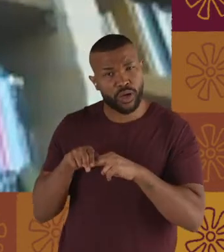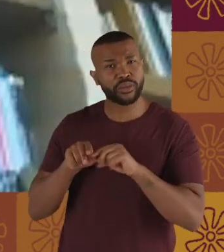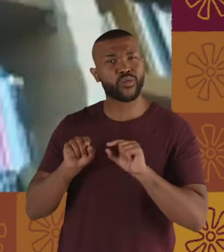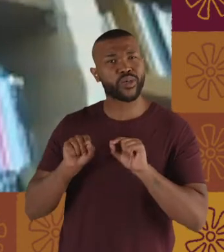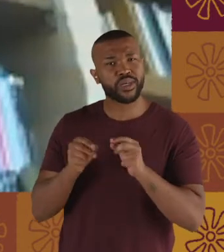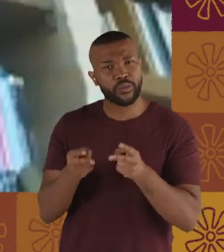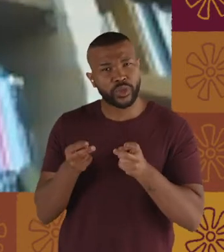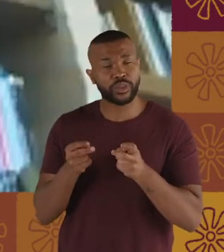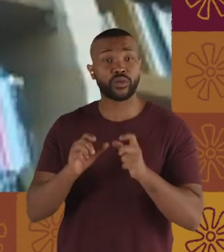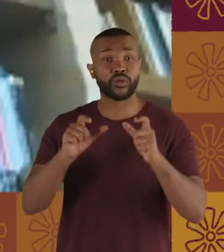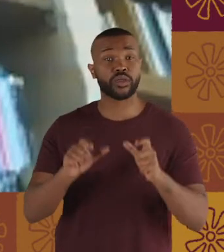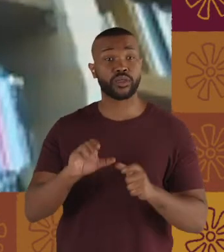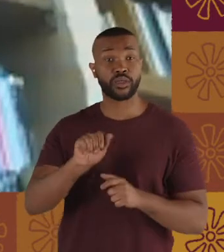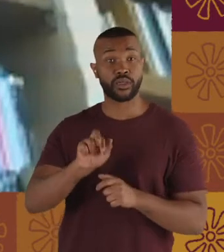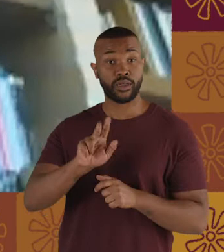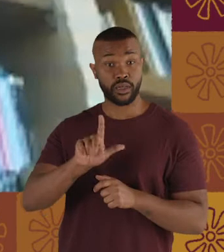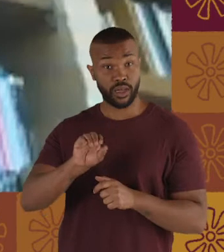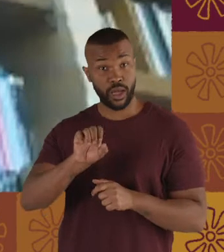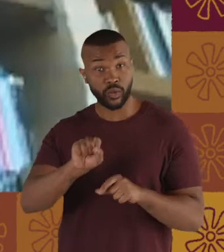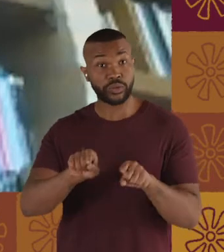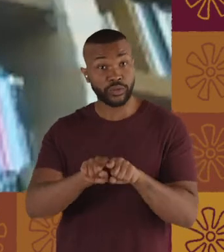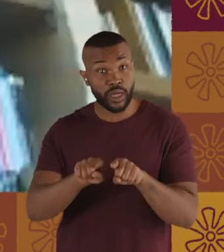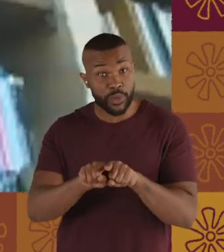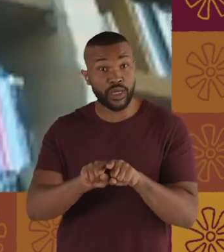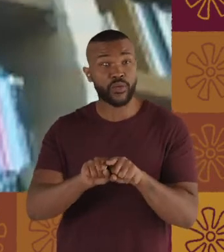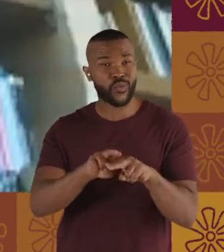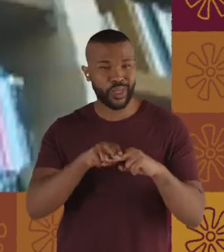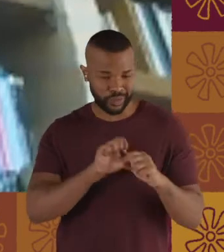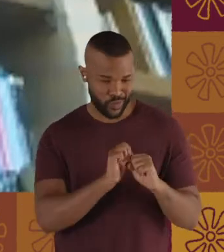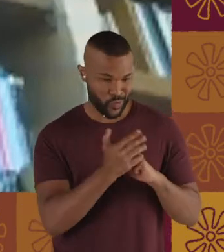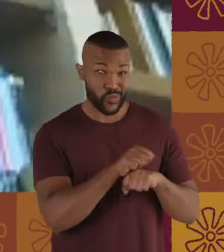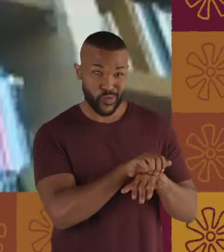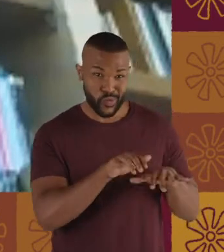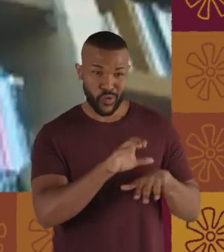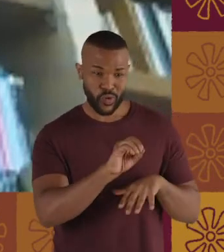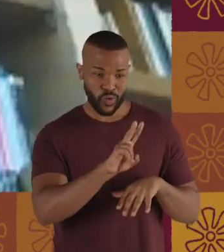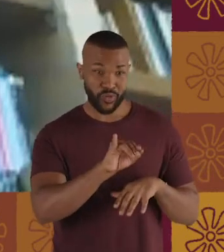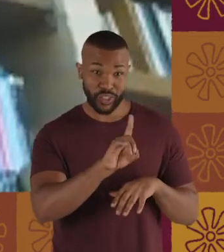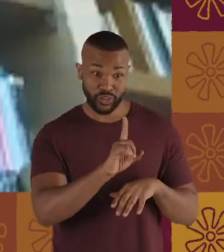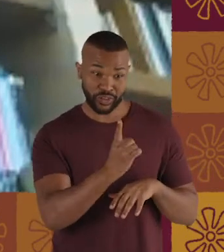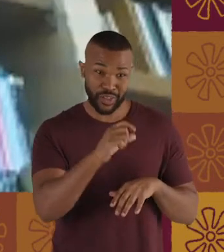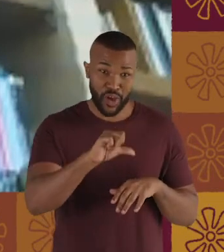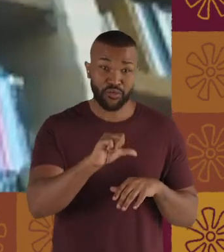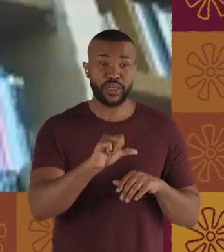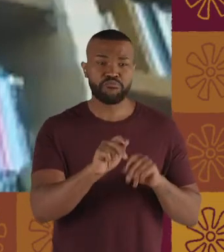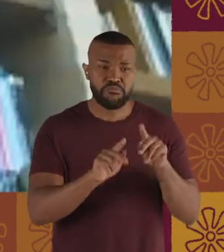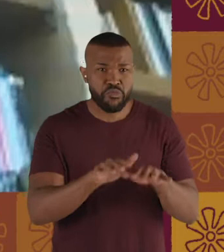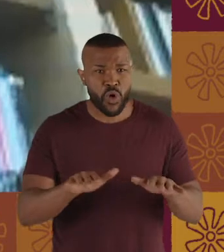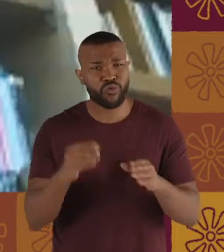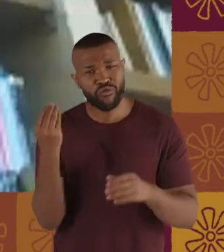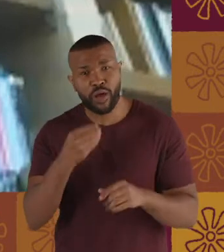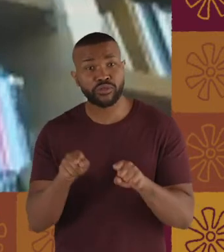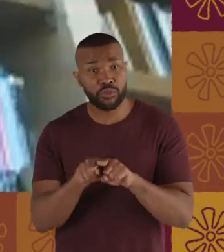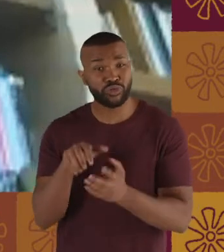processo, como diz o professor Carlos, no que tange à questão da Covid-19, enfraquece todas as pessoas e